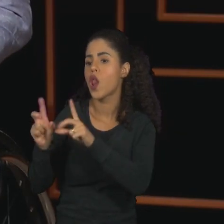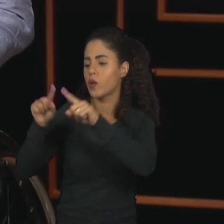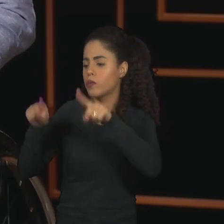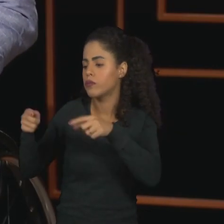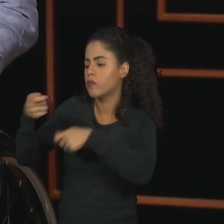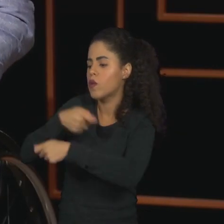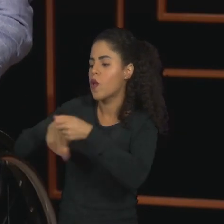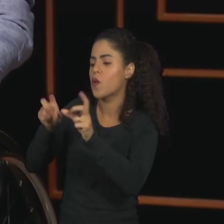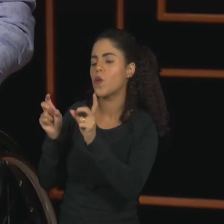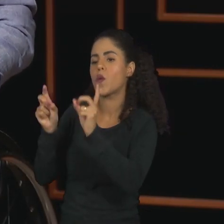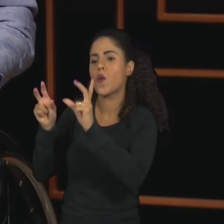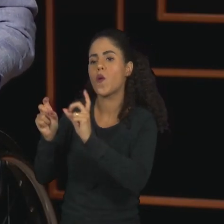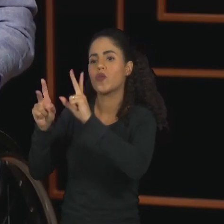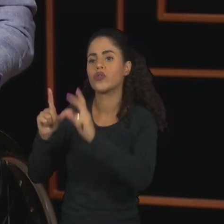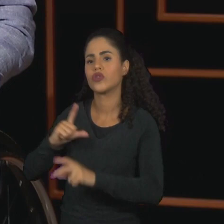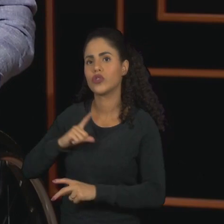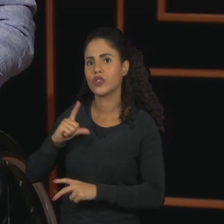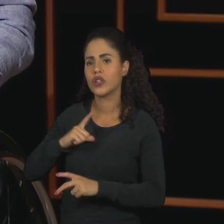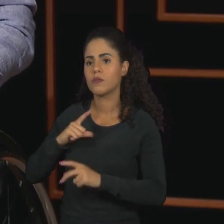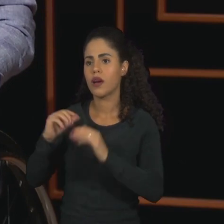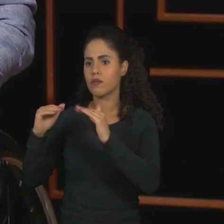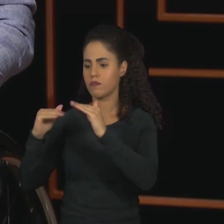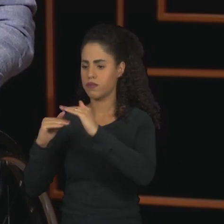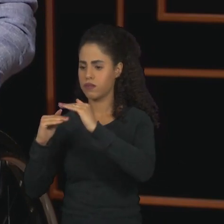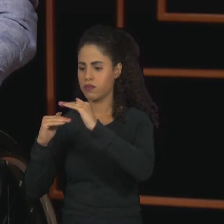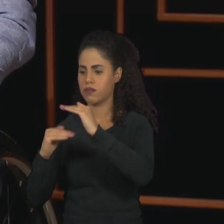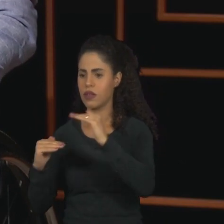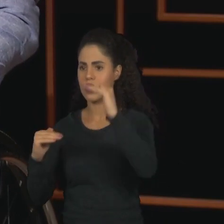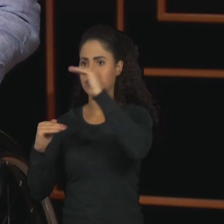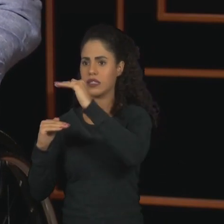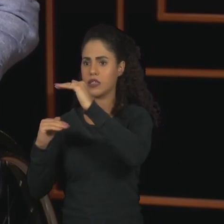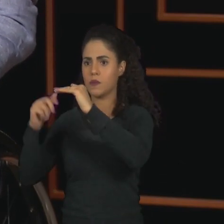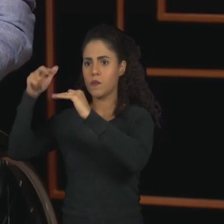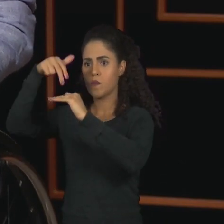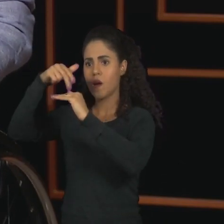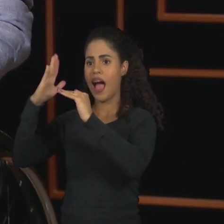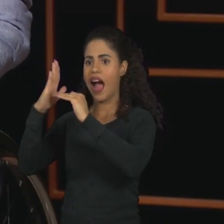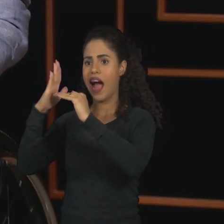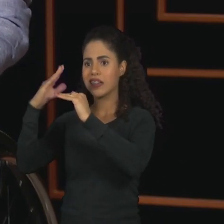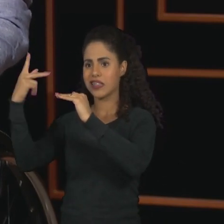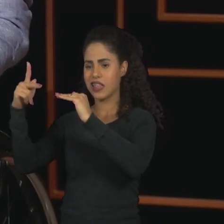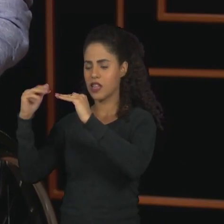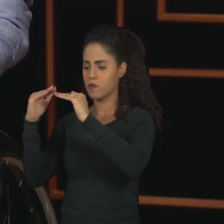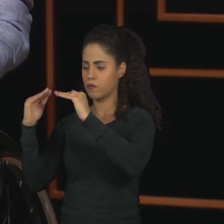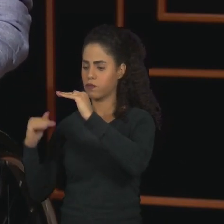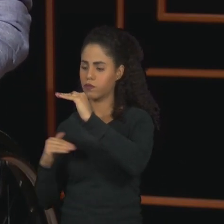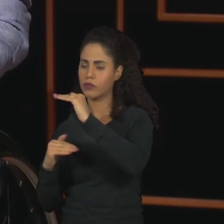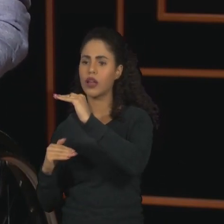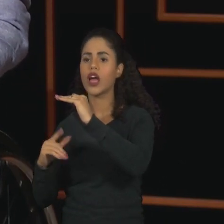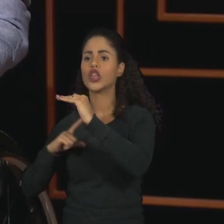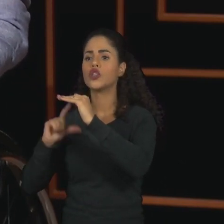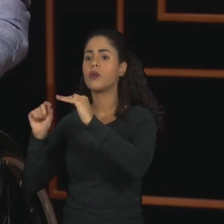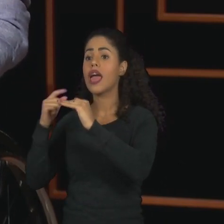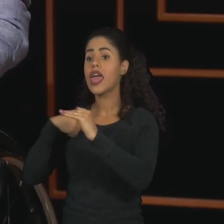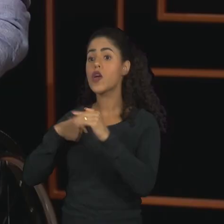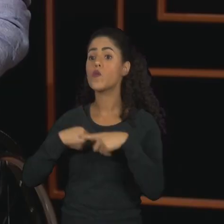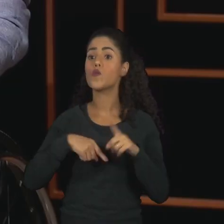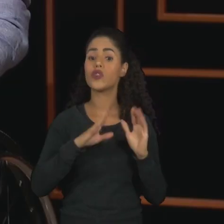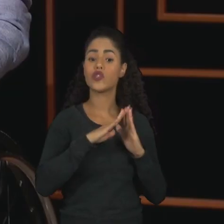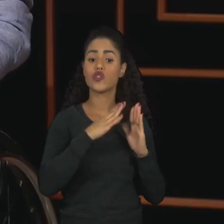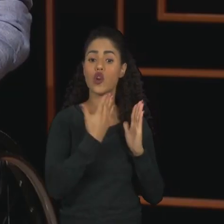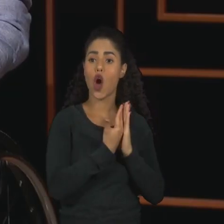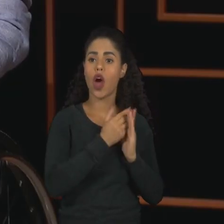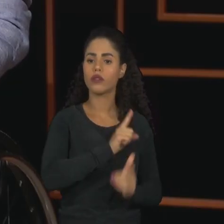Mary Claire. Ele morava em cima, num apartamento lá, e era o ateliê dele. Então, quando eu saía da escola,